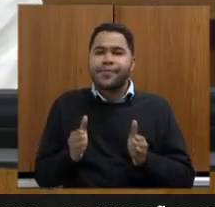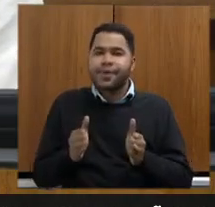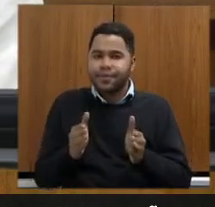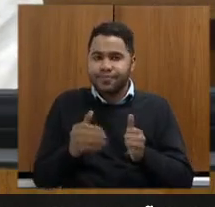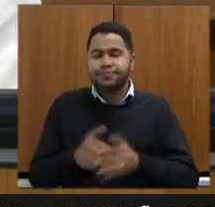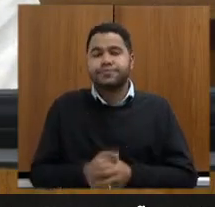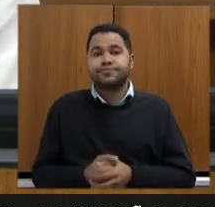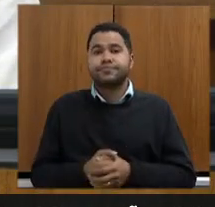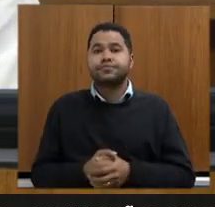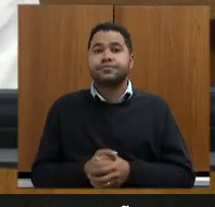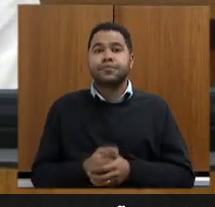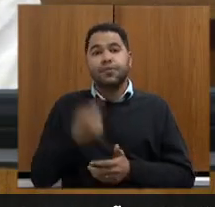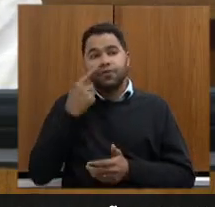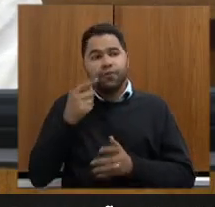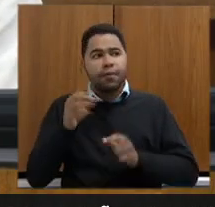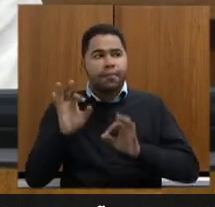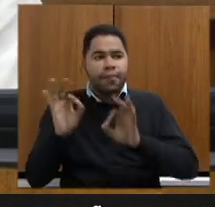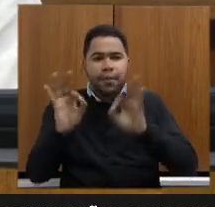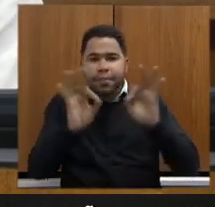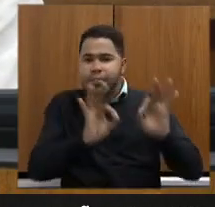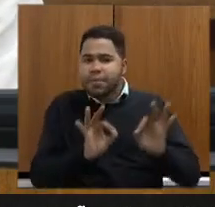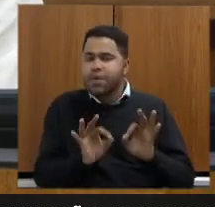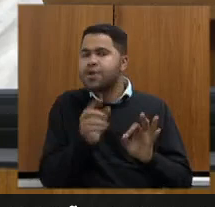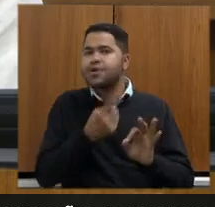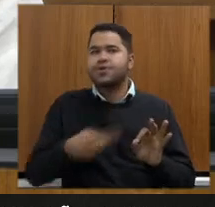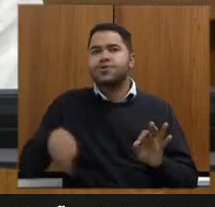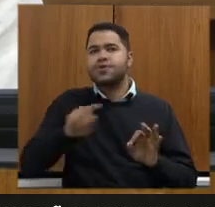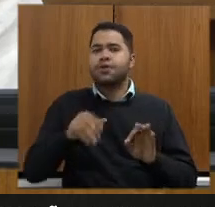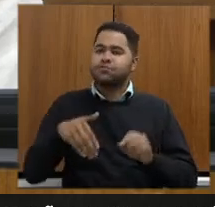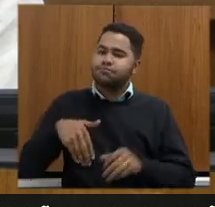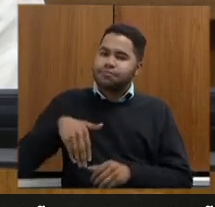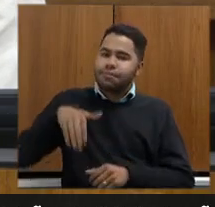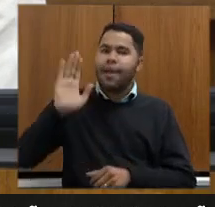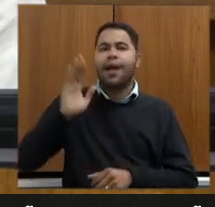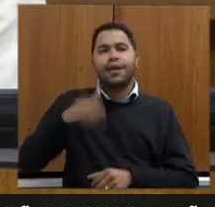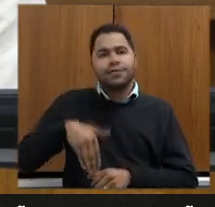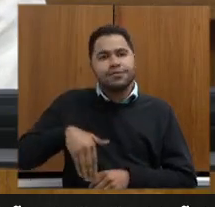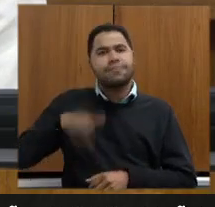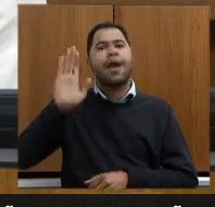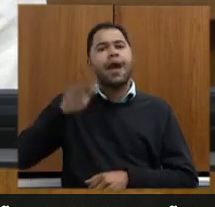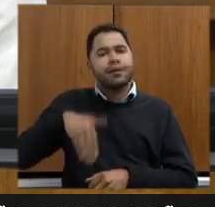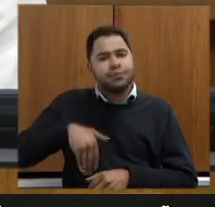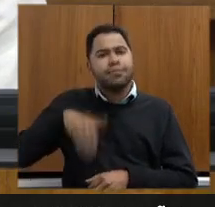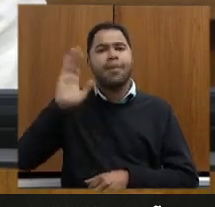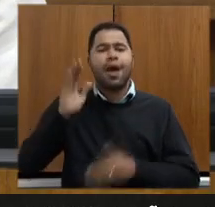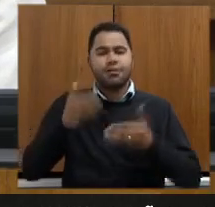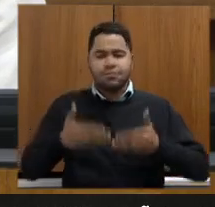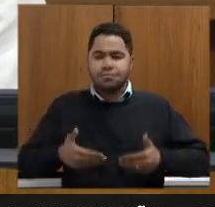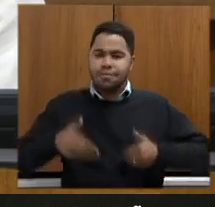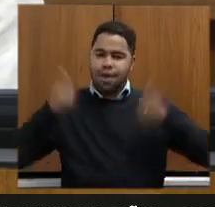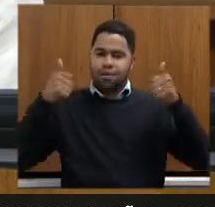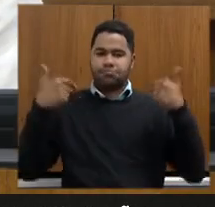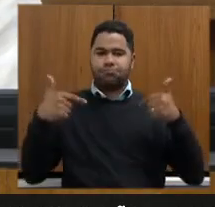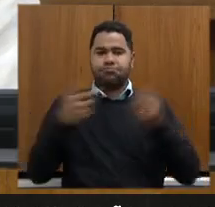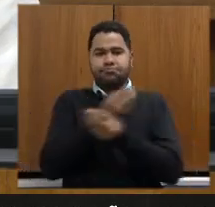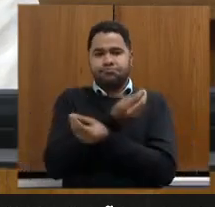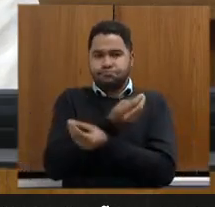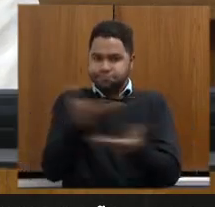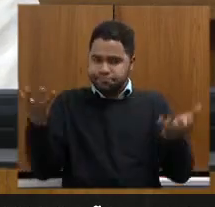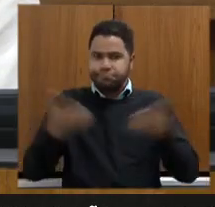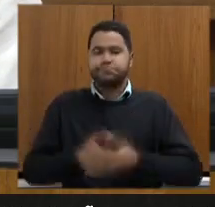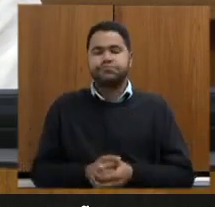é arrumar a casa para que a gente possa mais e mais e mais melhorar a prestação de serviços públicos e